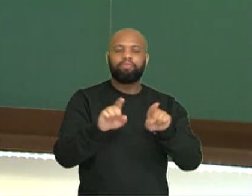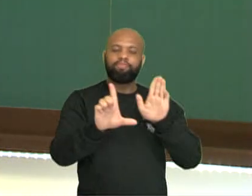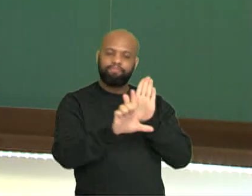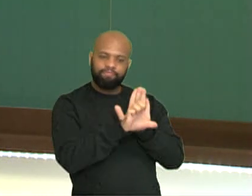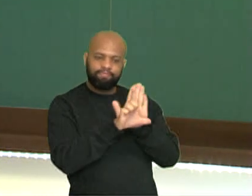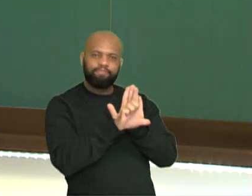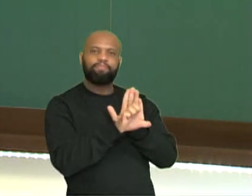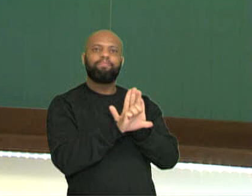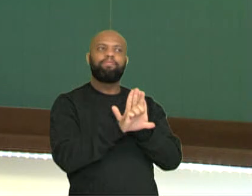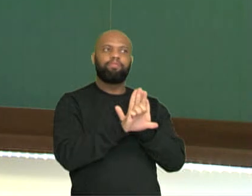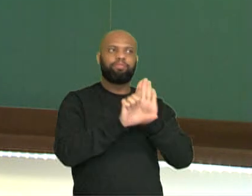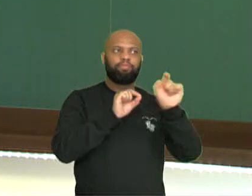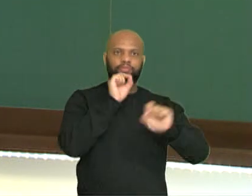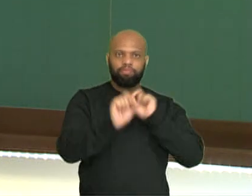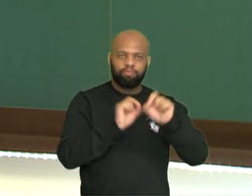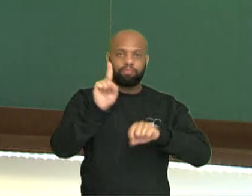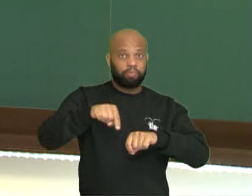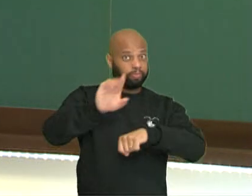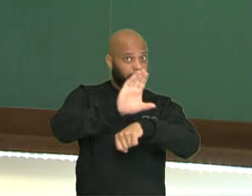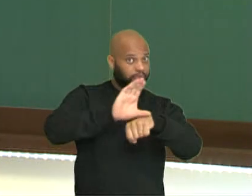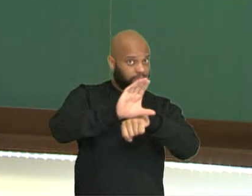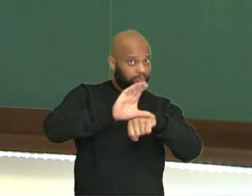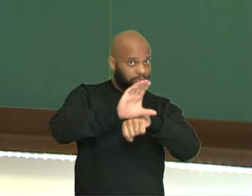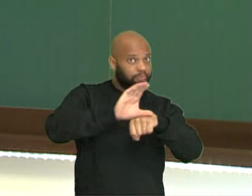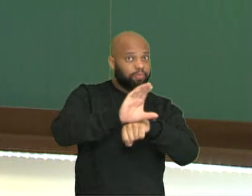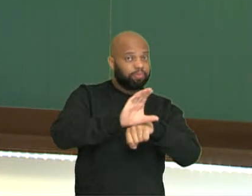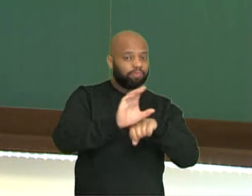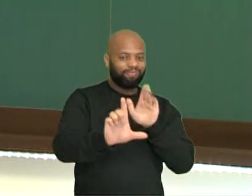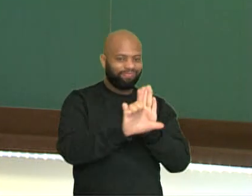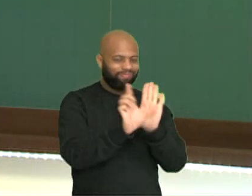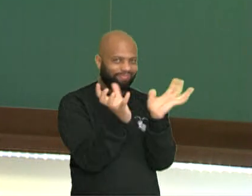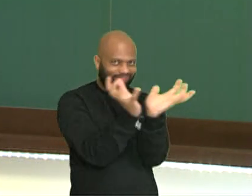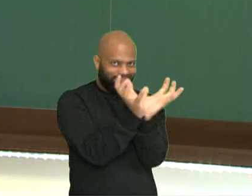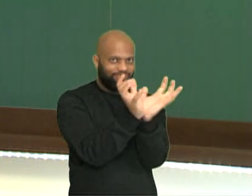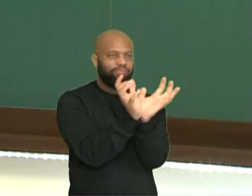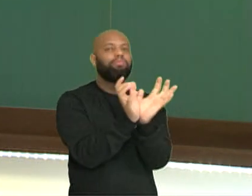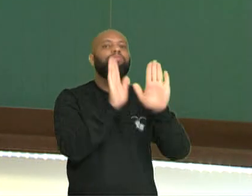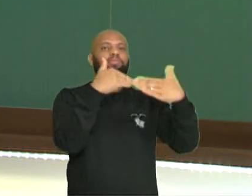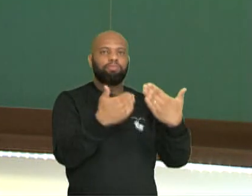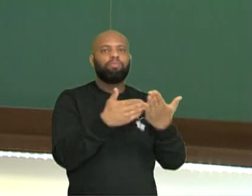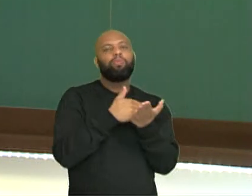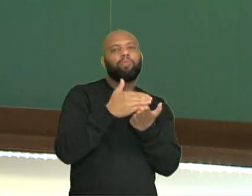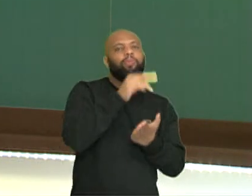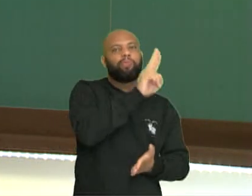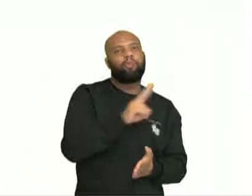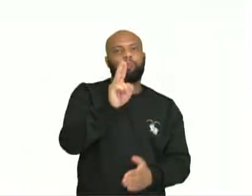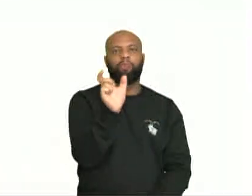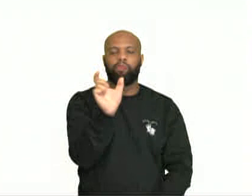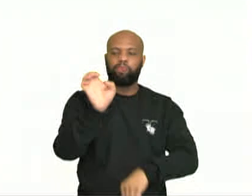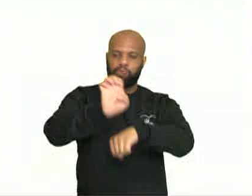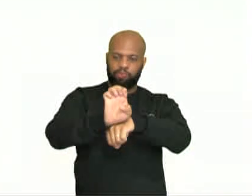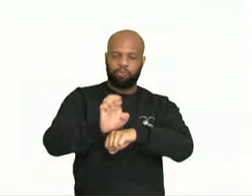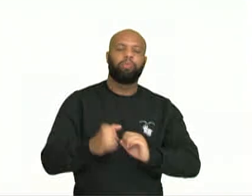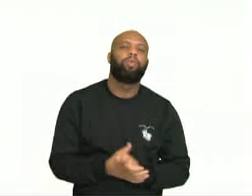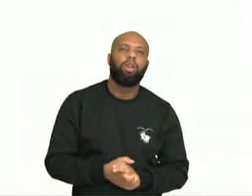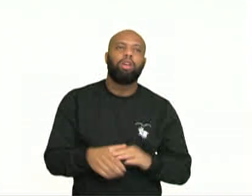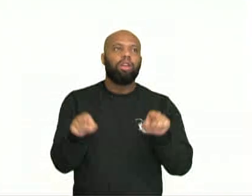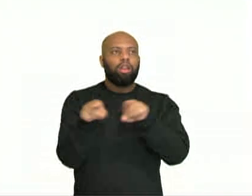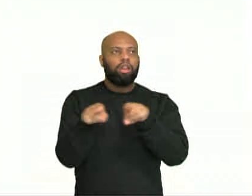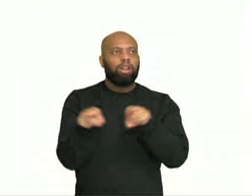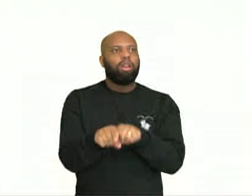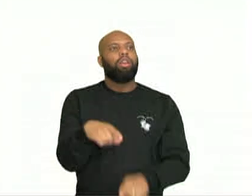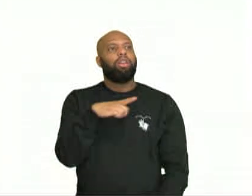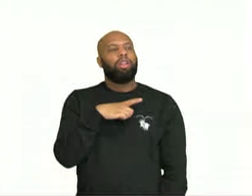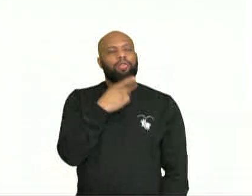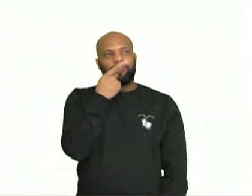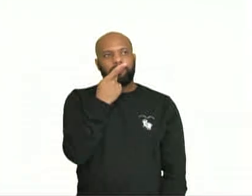legislação, a qual nós chamamos de Constituição, e que vai denominar a palavra Estado. Aí também temos que